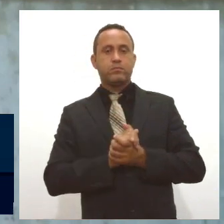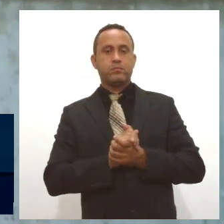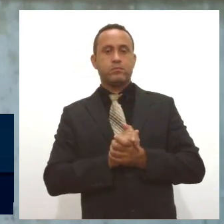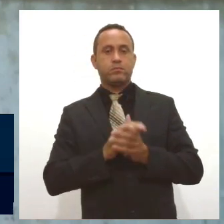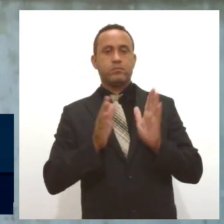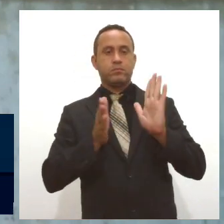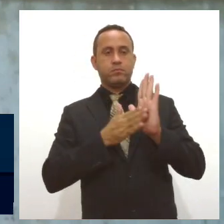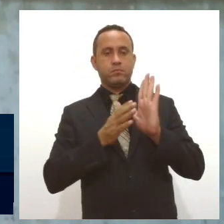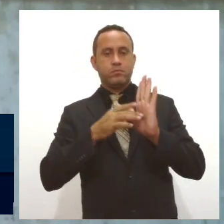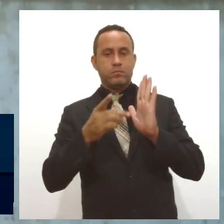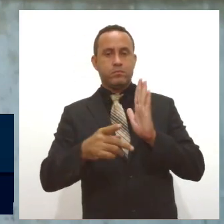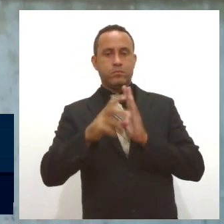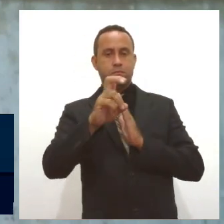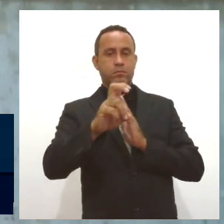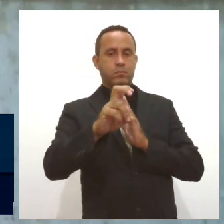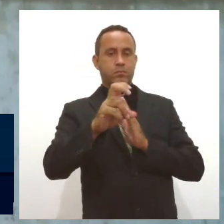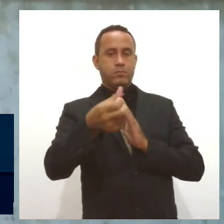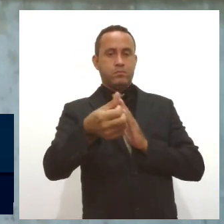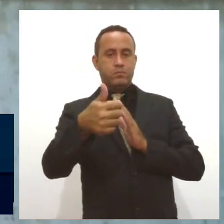Indicação